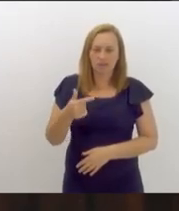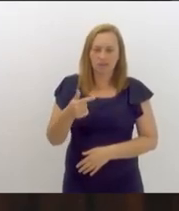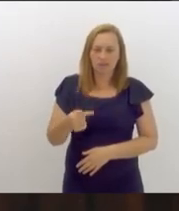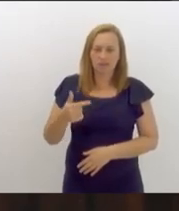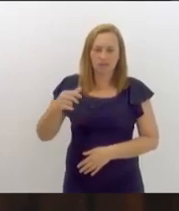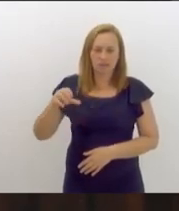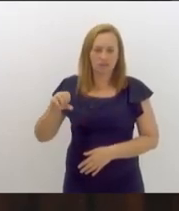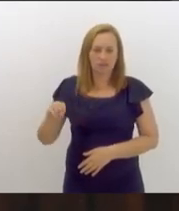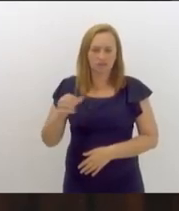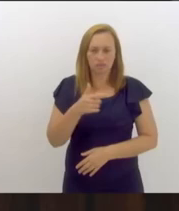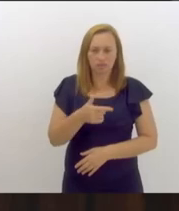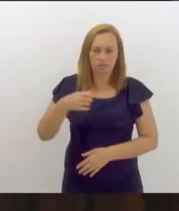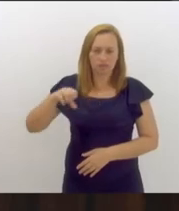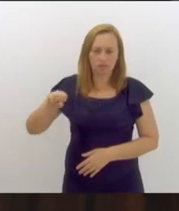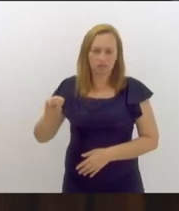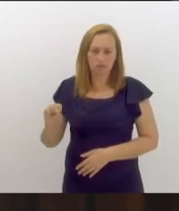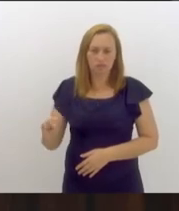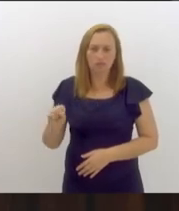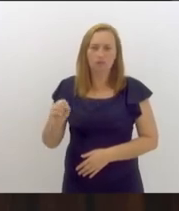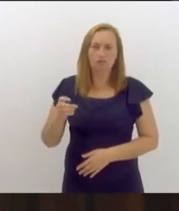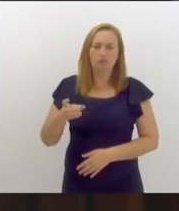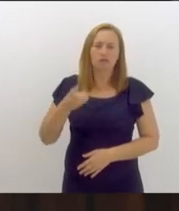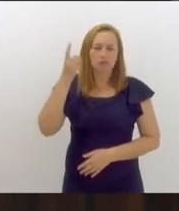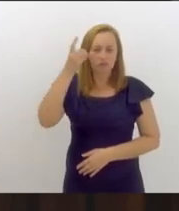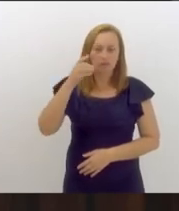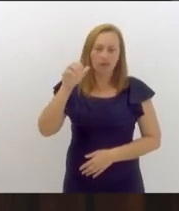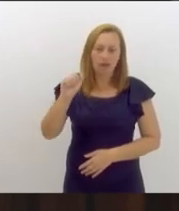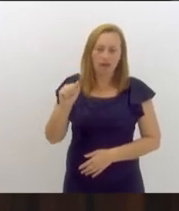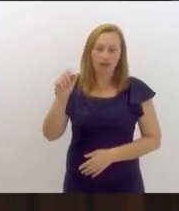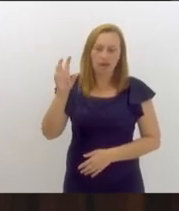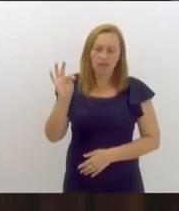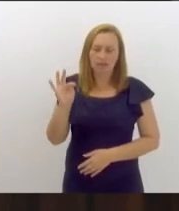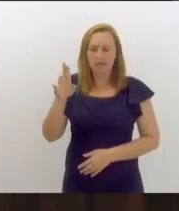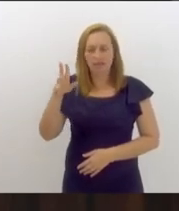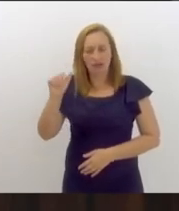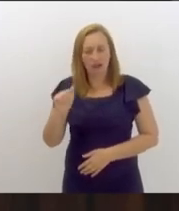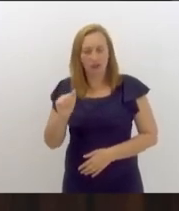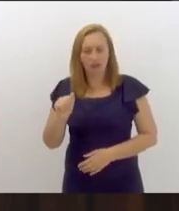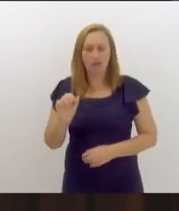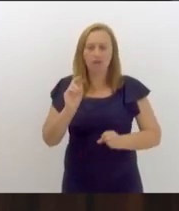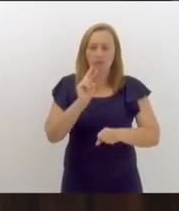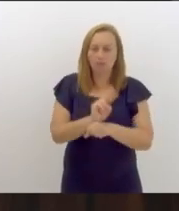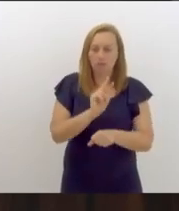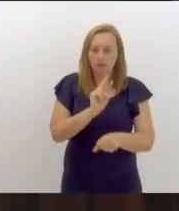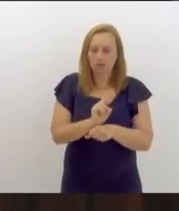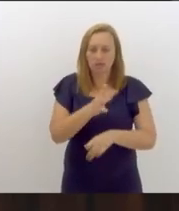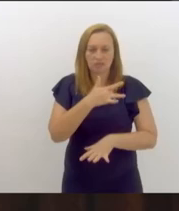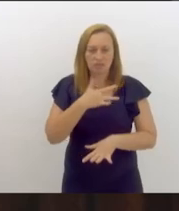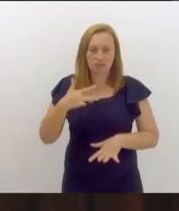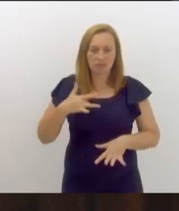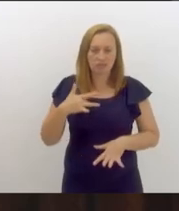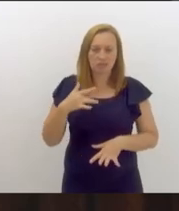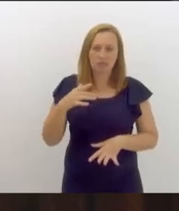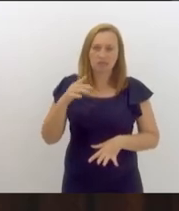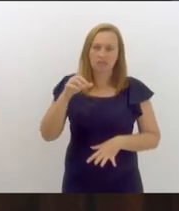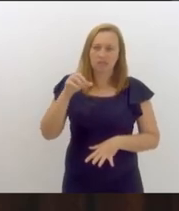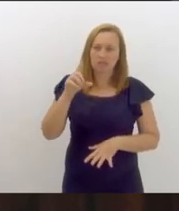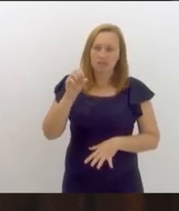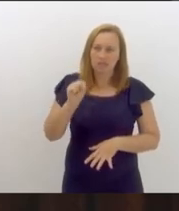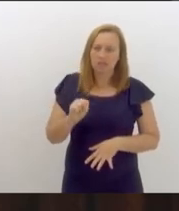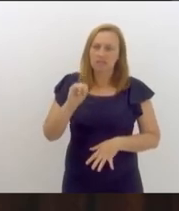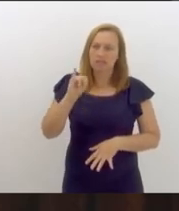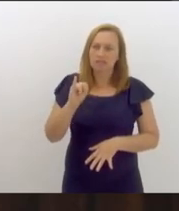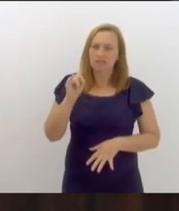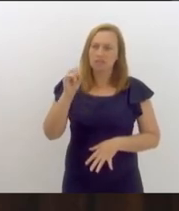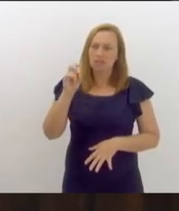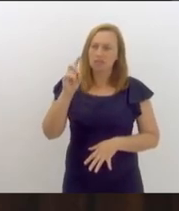autoria do deputado Átila Nunes que dispõe sobre a criação de programa de proteção da saúde a síndrome de Von